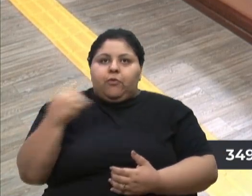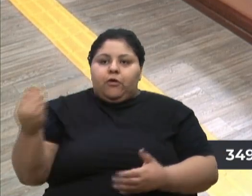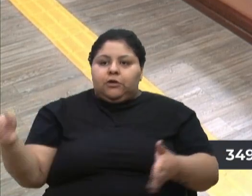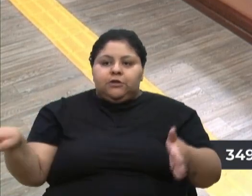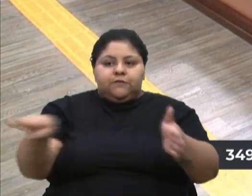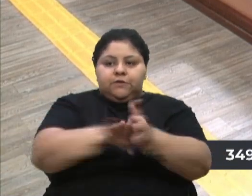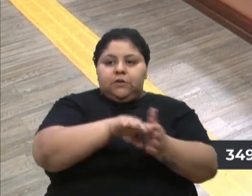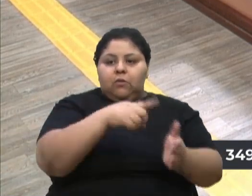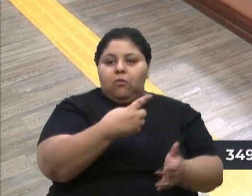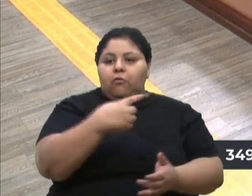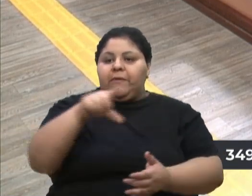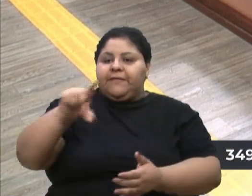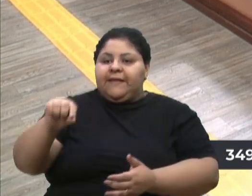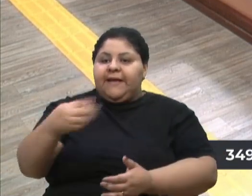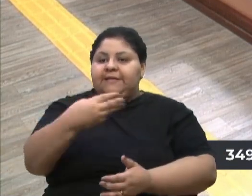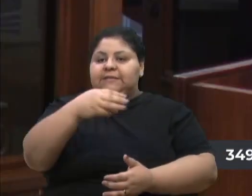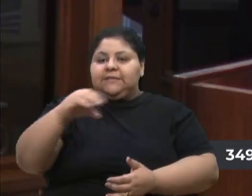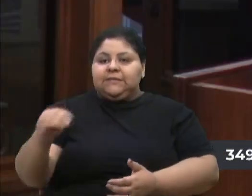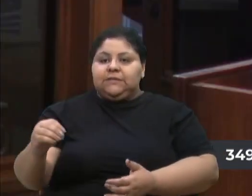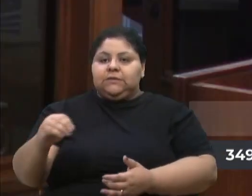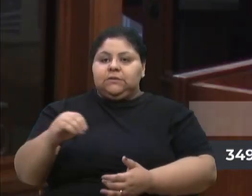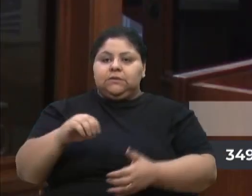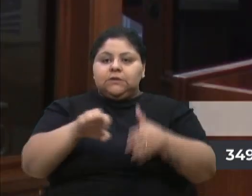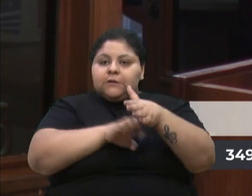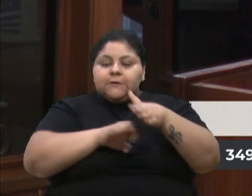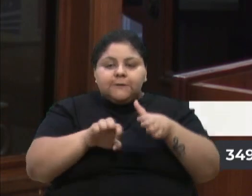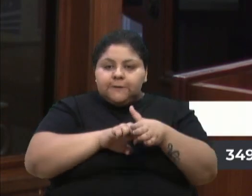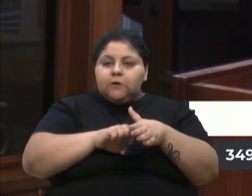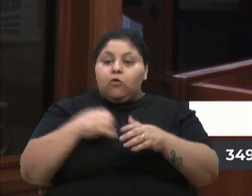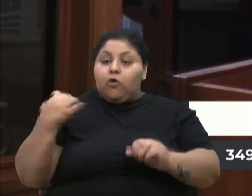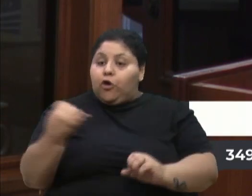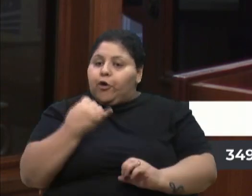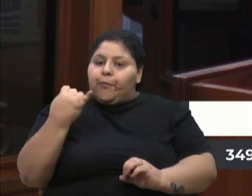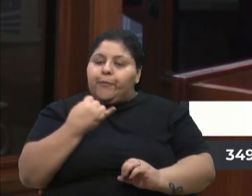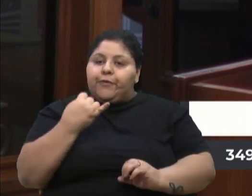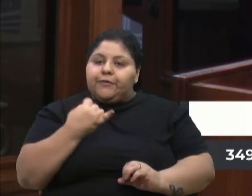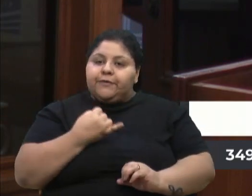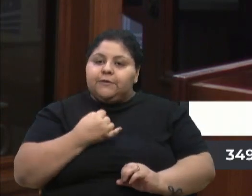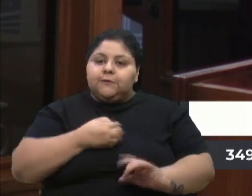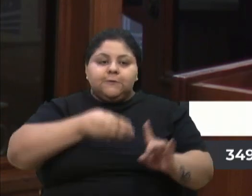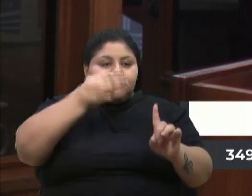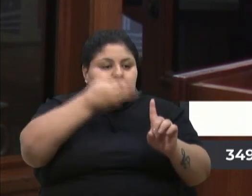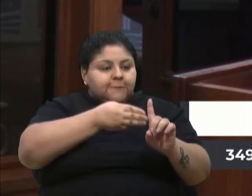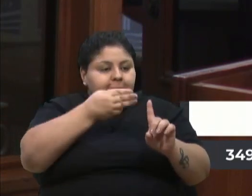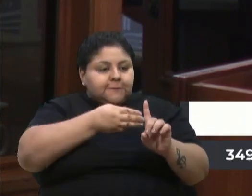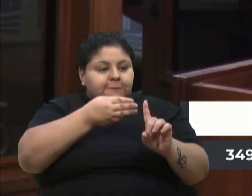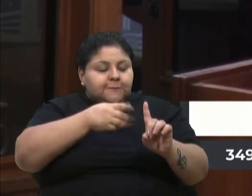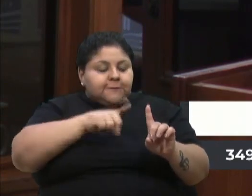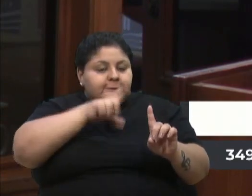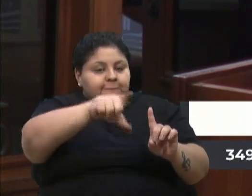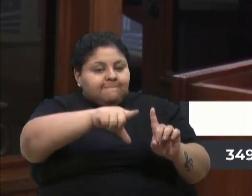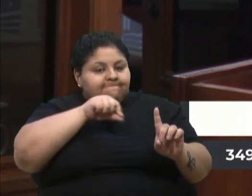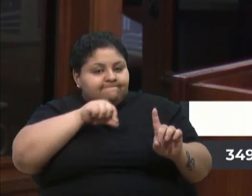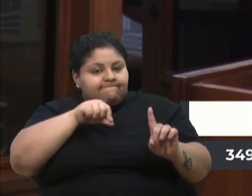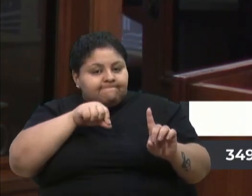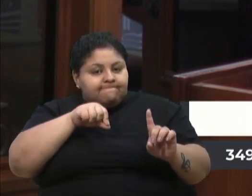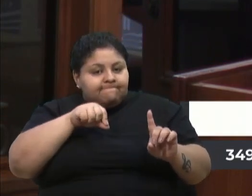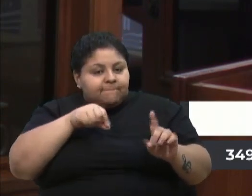não importa. O que importa é que o mercado tenha a opção de entrar novas empresas. É isso que a gente quer.